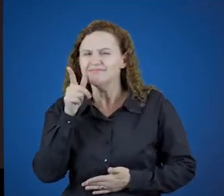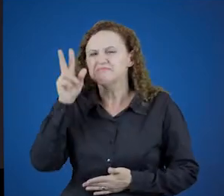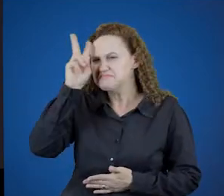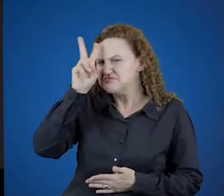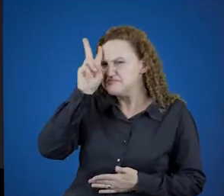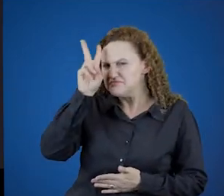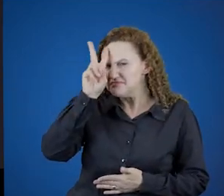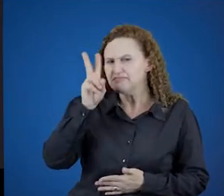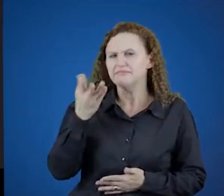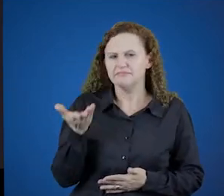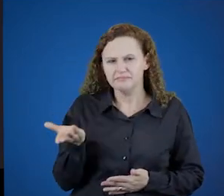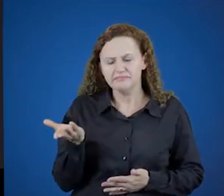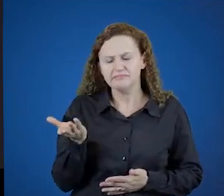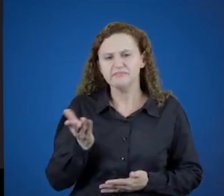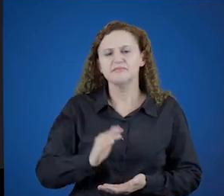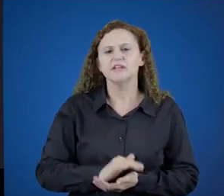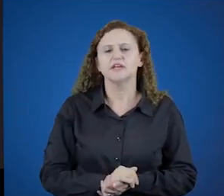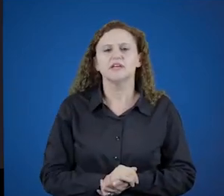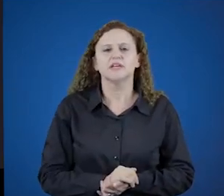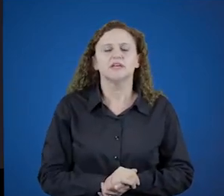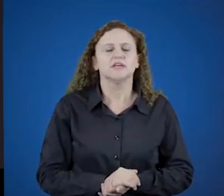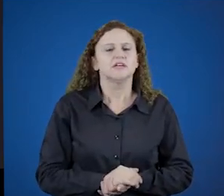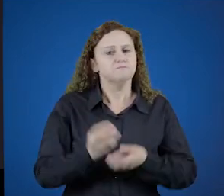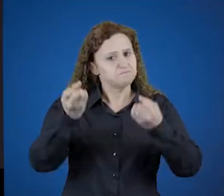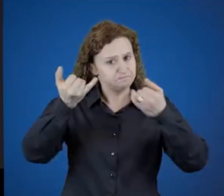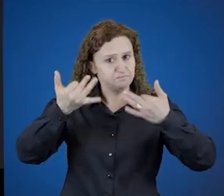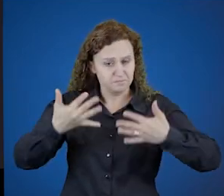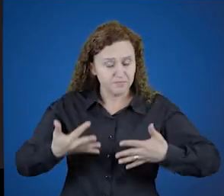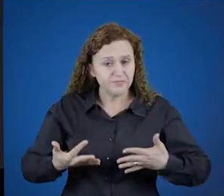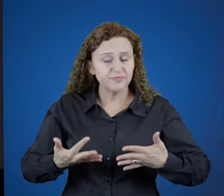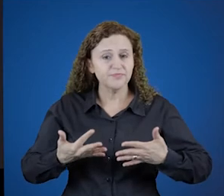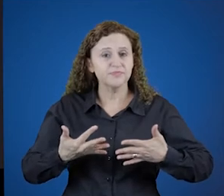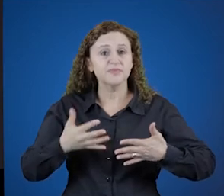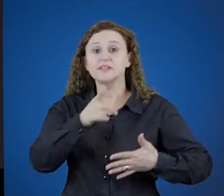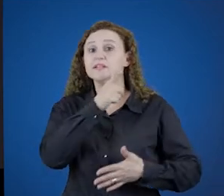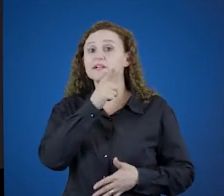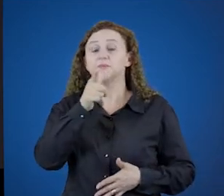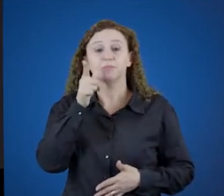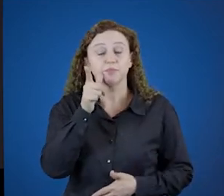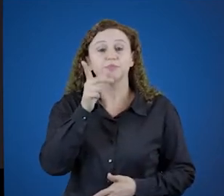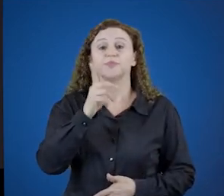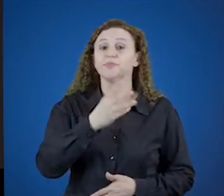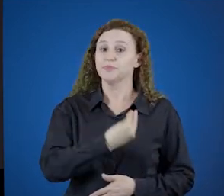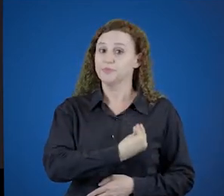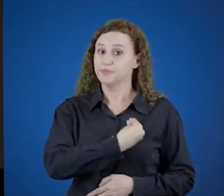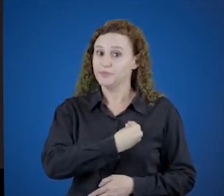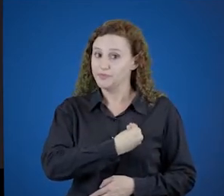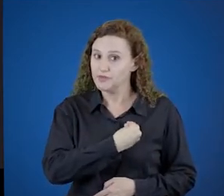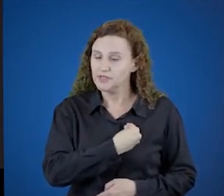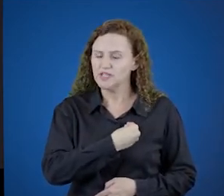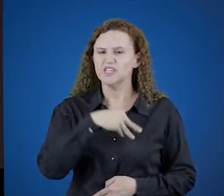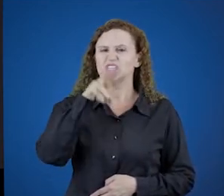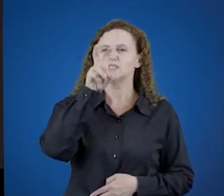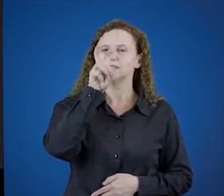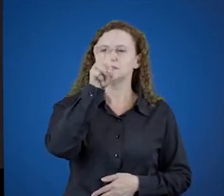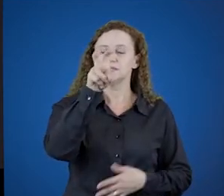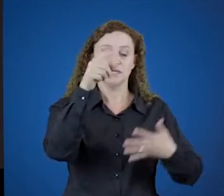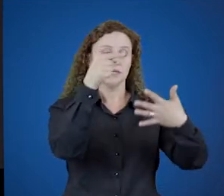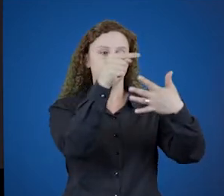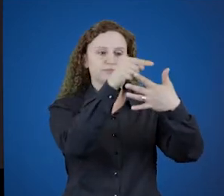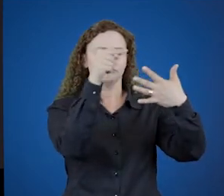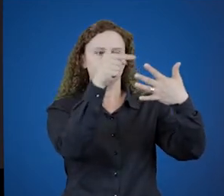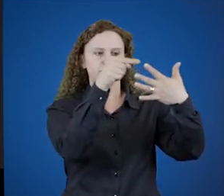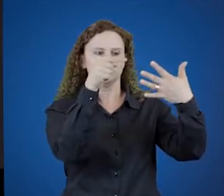vocês estão lembrados de que nós falamos que em latim existem é